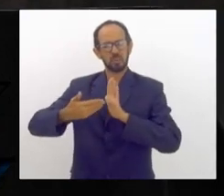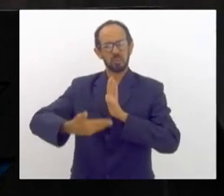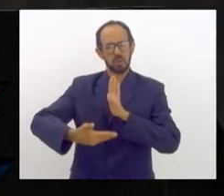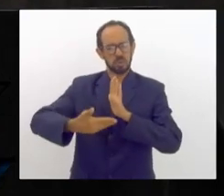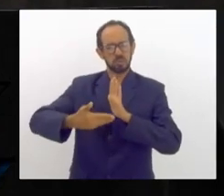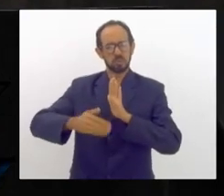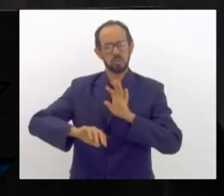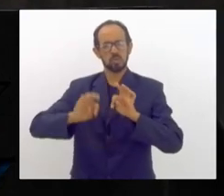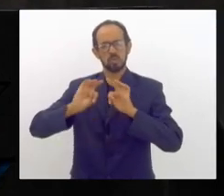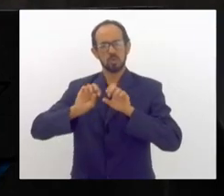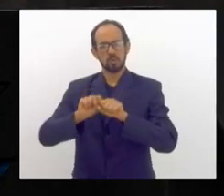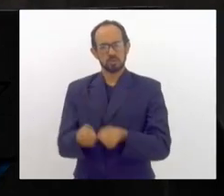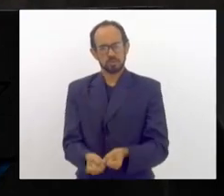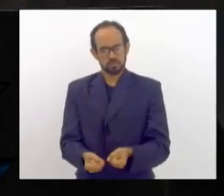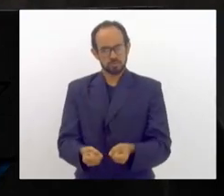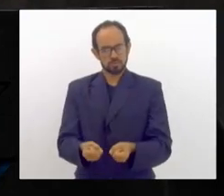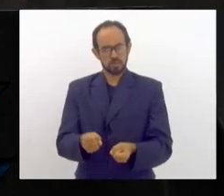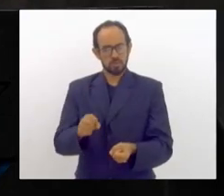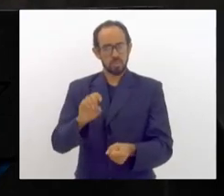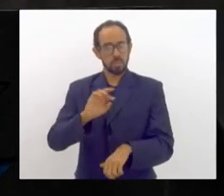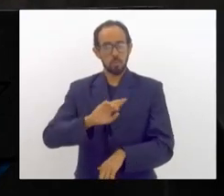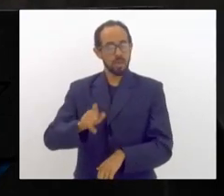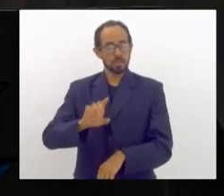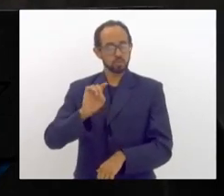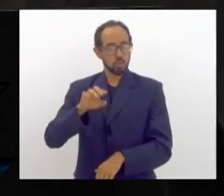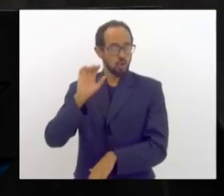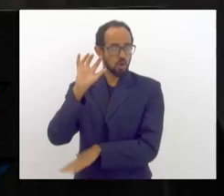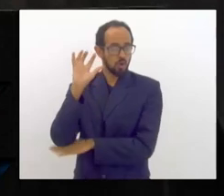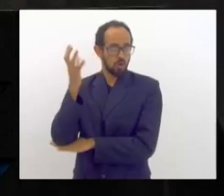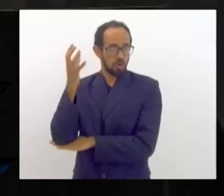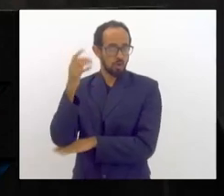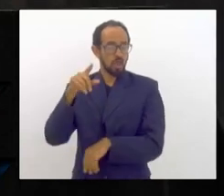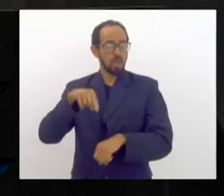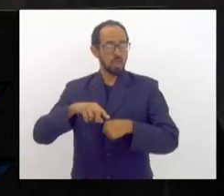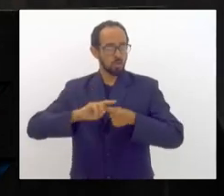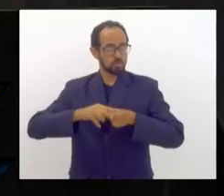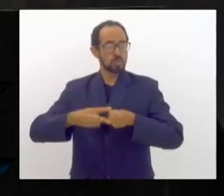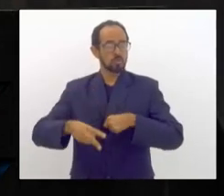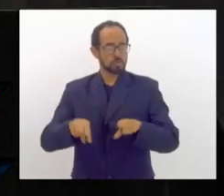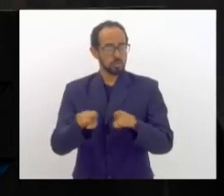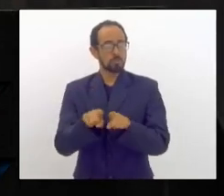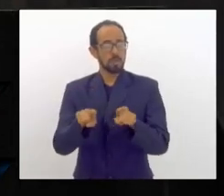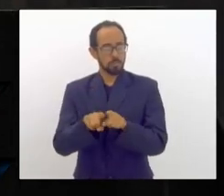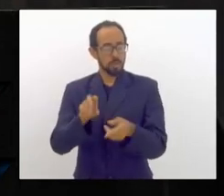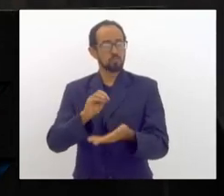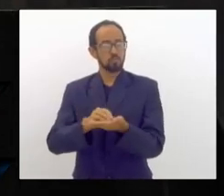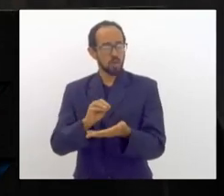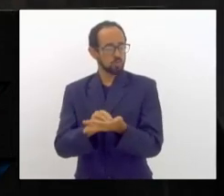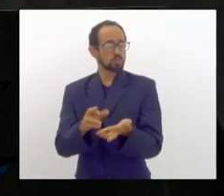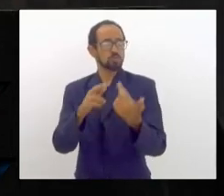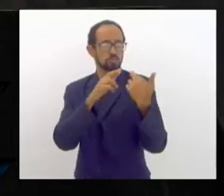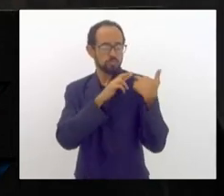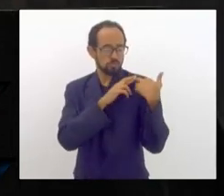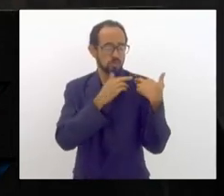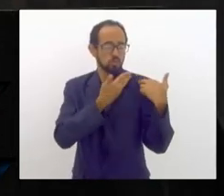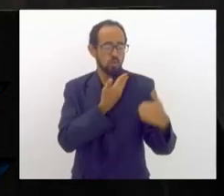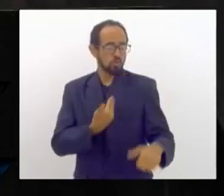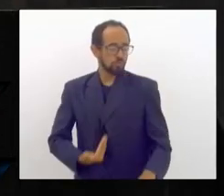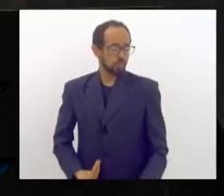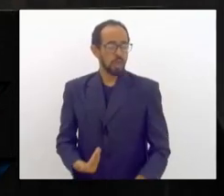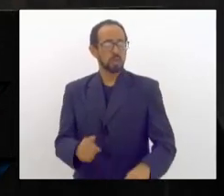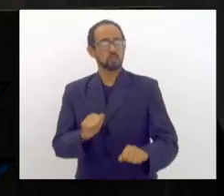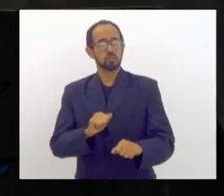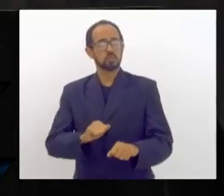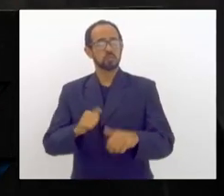tragédias, que não são só climáticas ou ambientais, são fruto de irresponsabilidade do poder público, da iniciativa privada